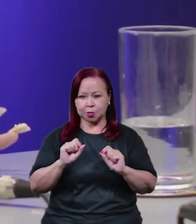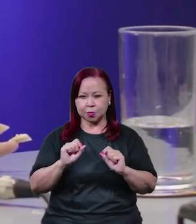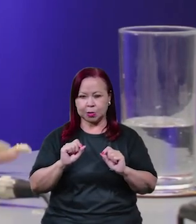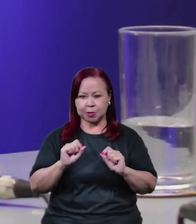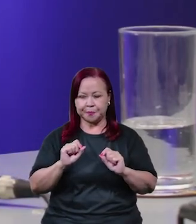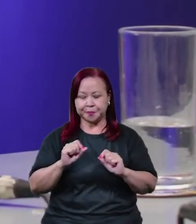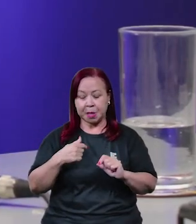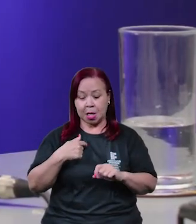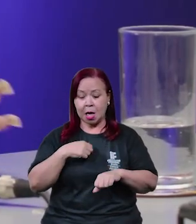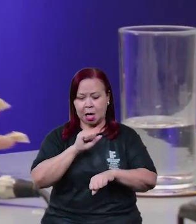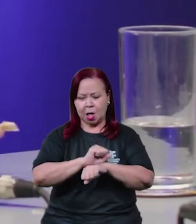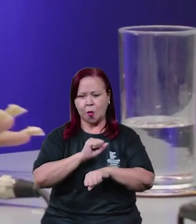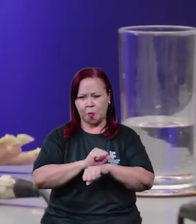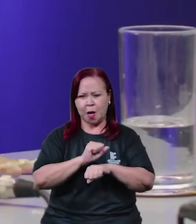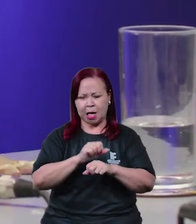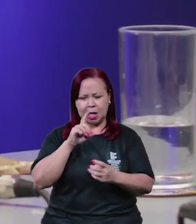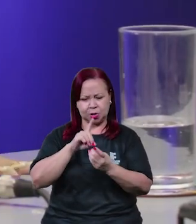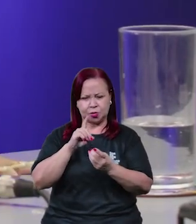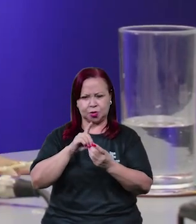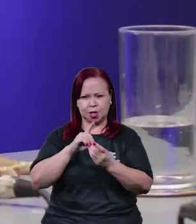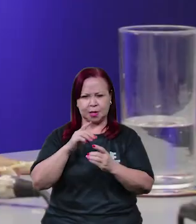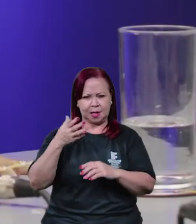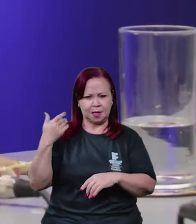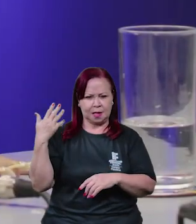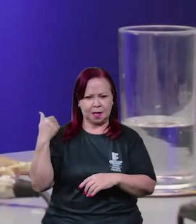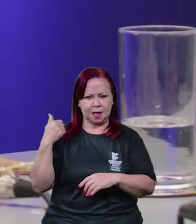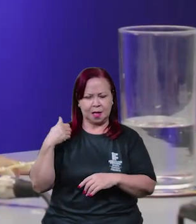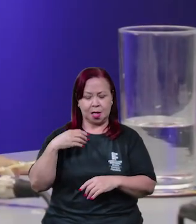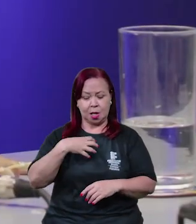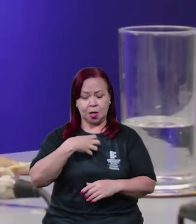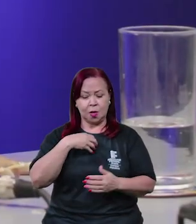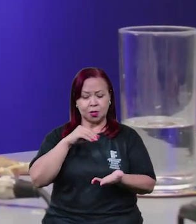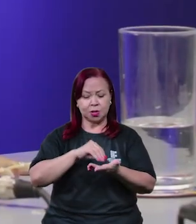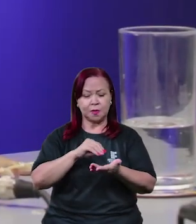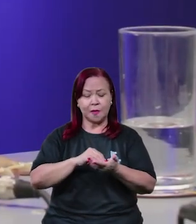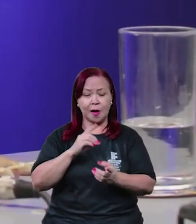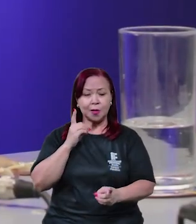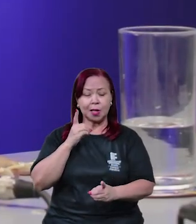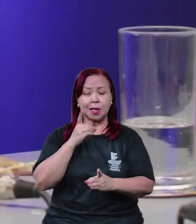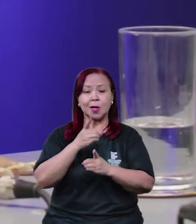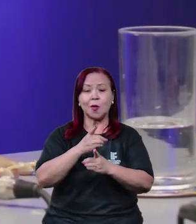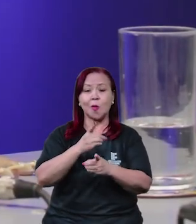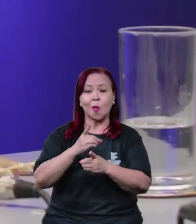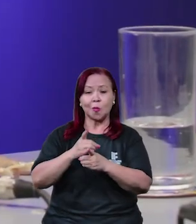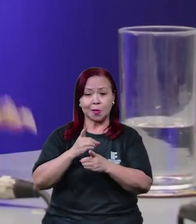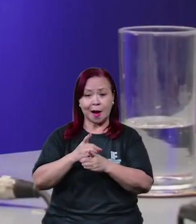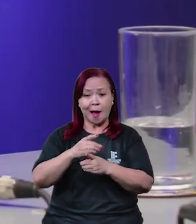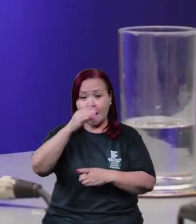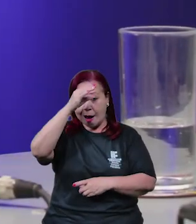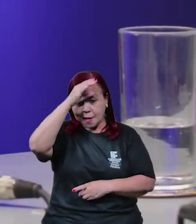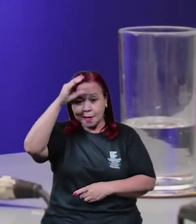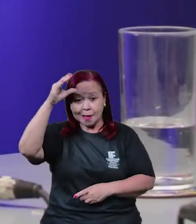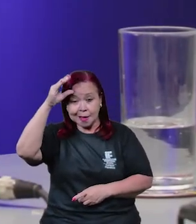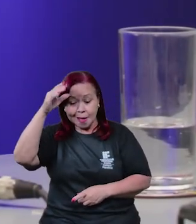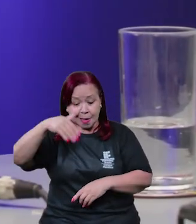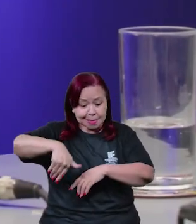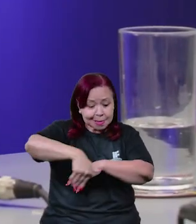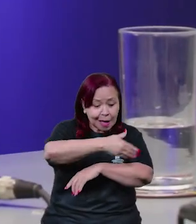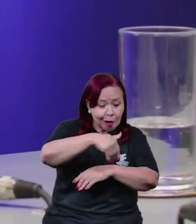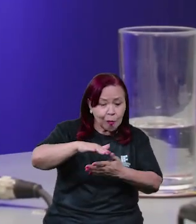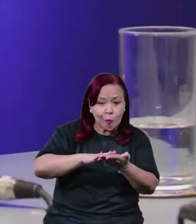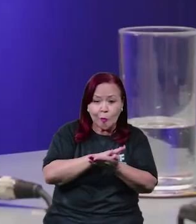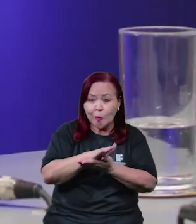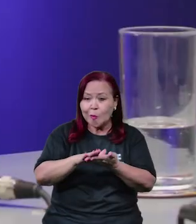parando de atender, é onde eu mais vou sentir falta, que é, às vezes, encontrar clientes na rua sem tranças e eu ficar, menina,